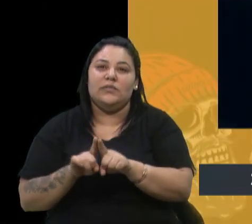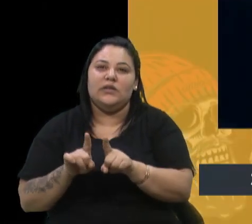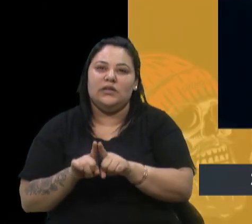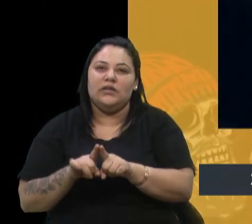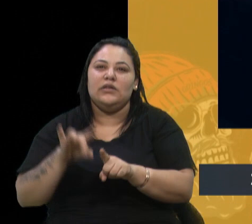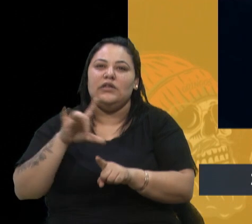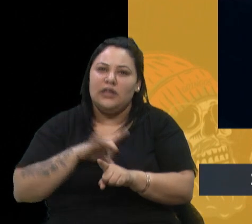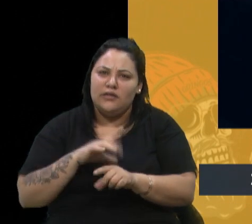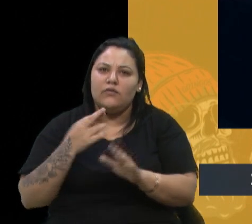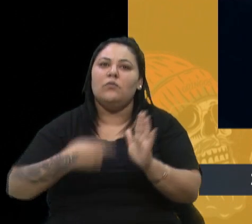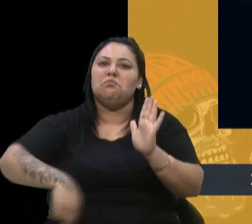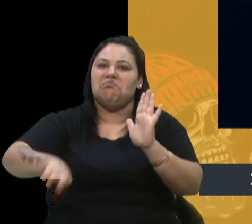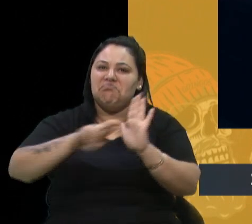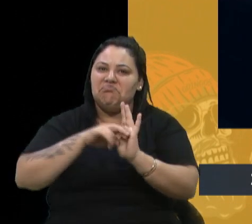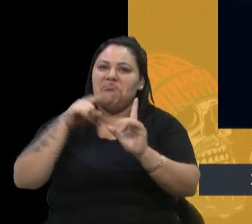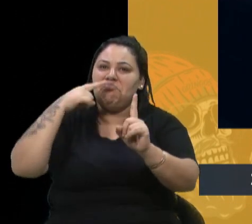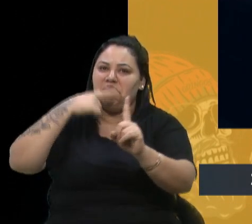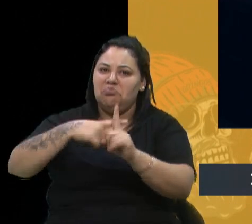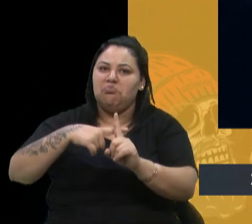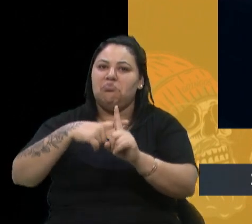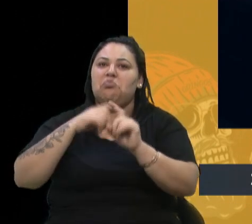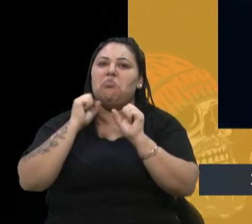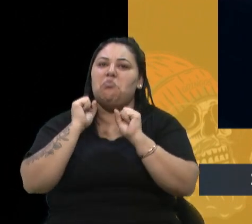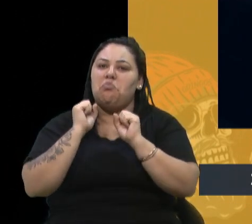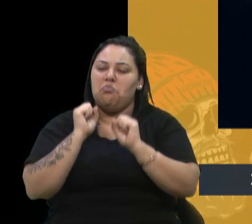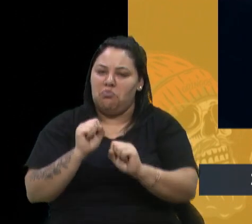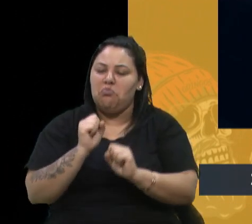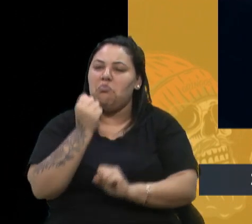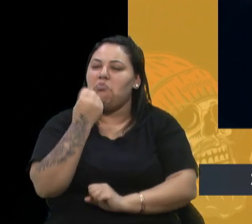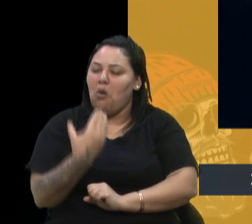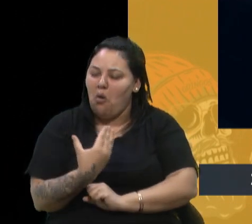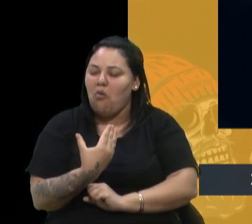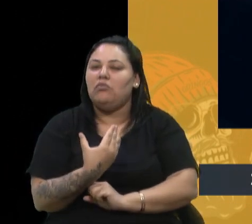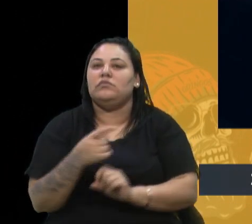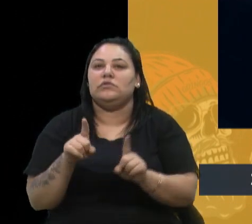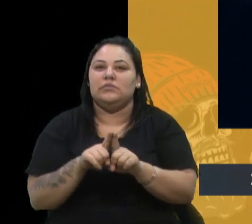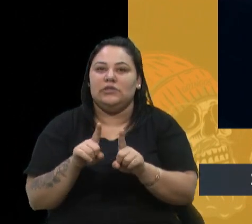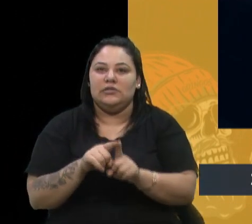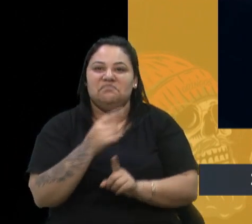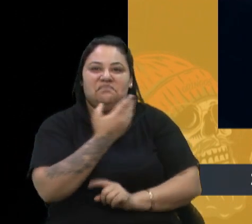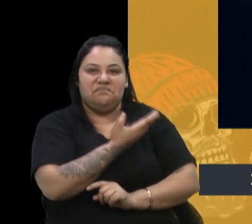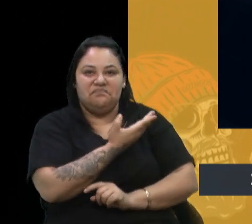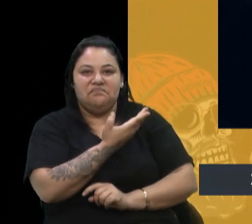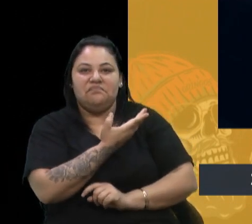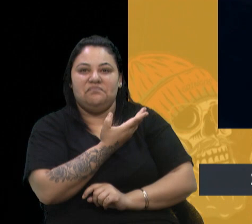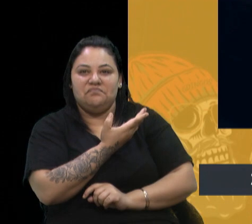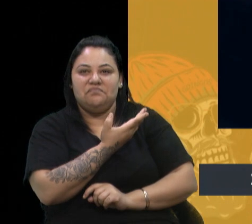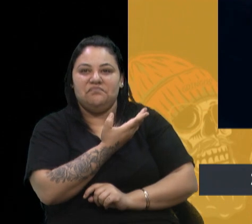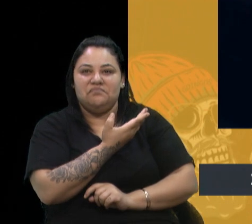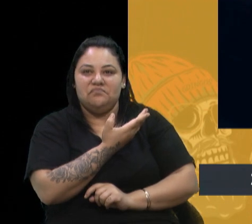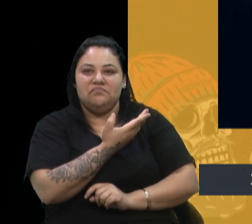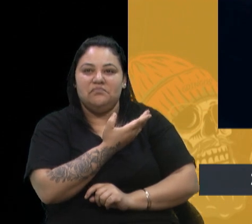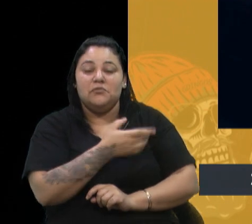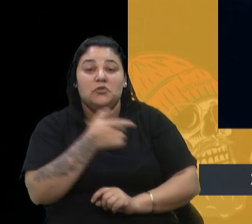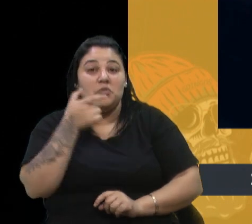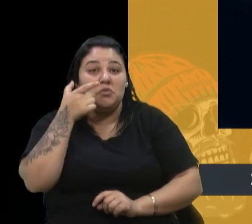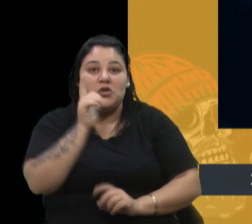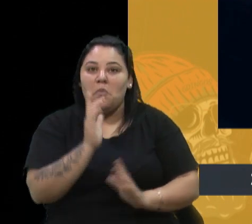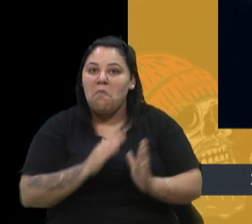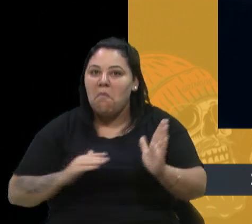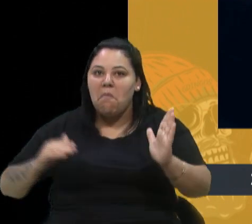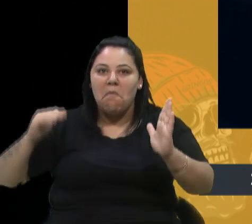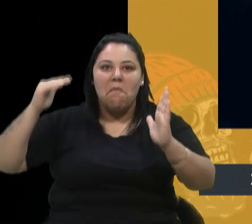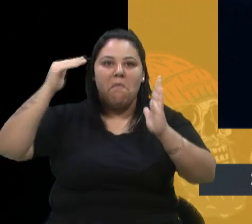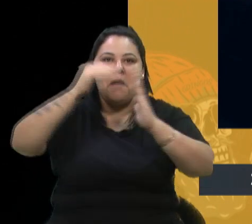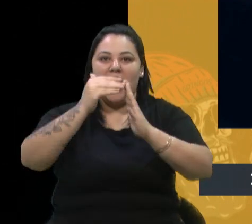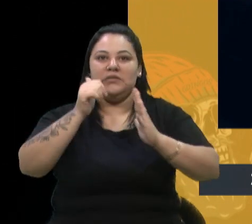resultado muito positivo, que foi a Gringos Backyard, onde foi batido o recorde sul-americano feminino aqui